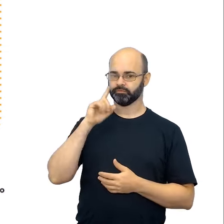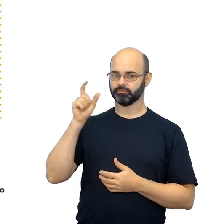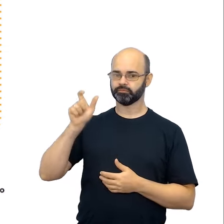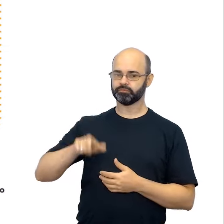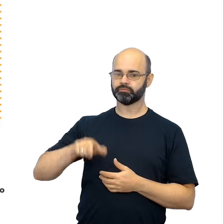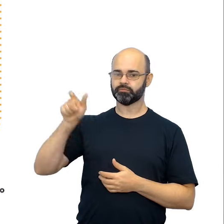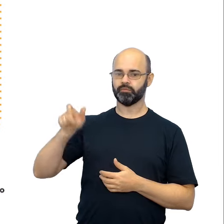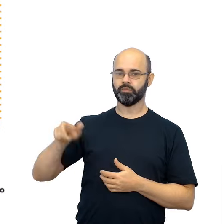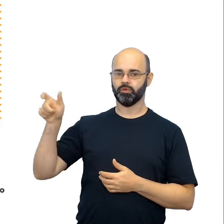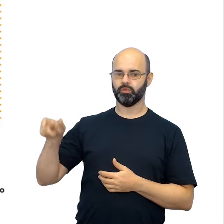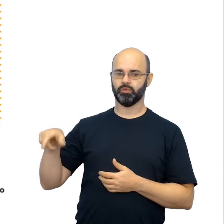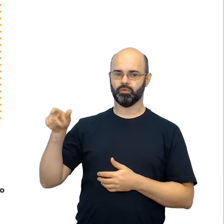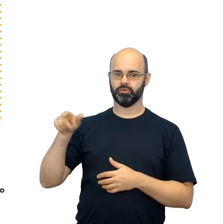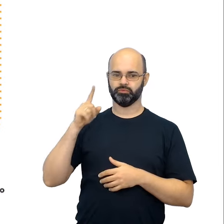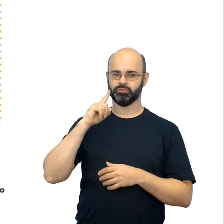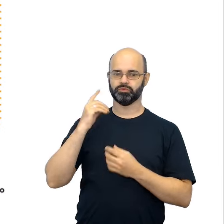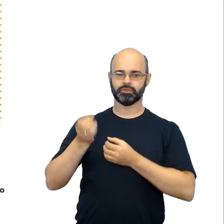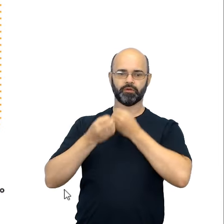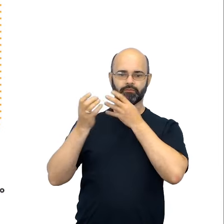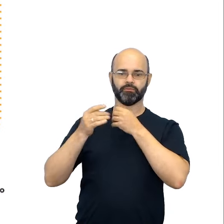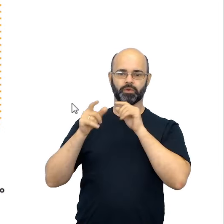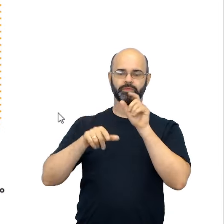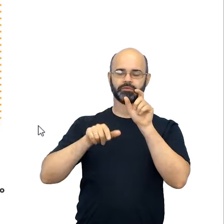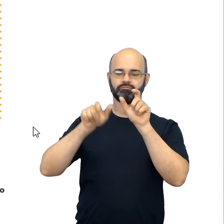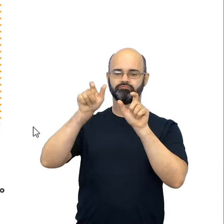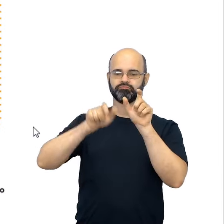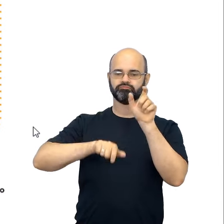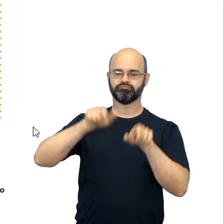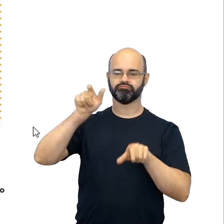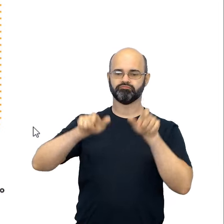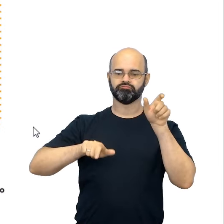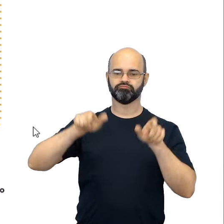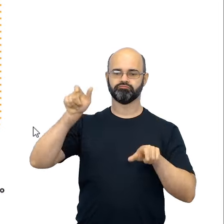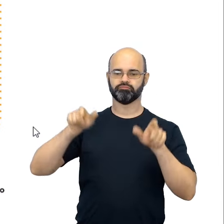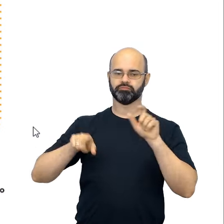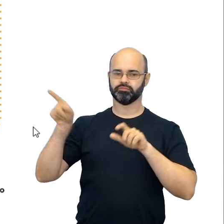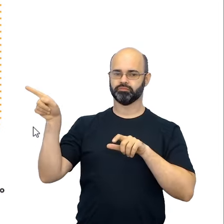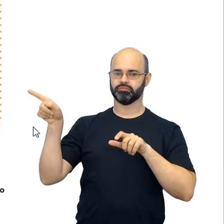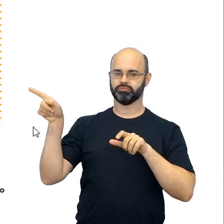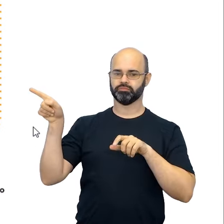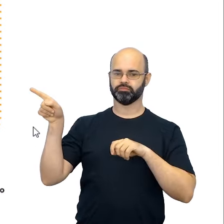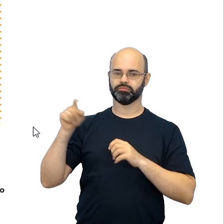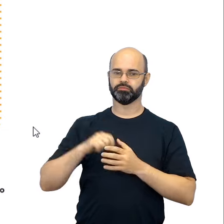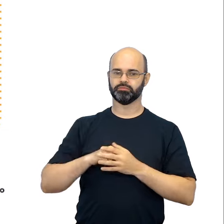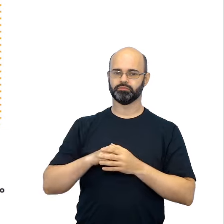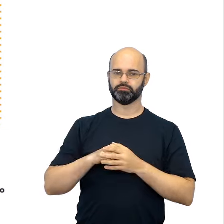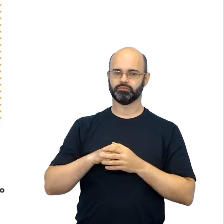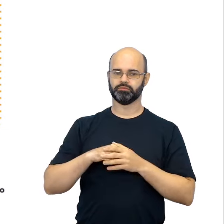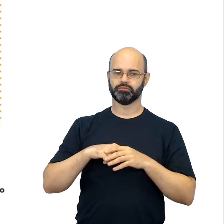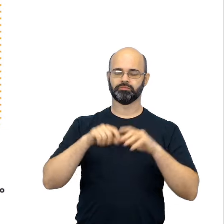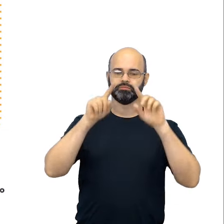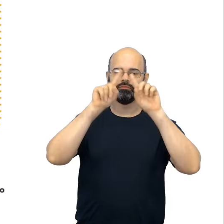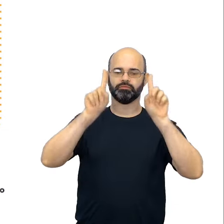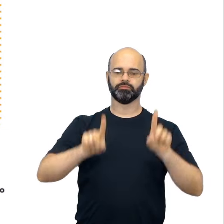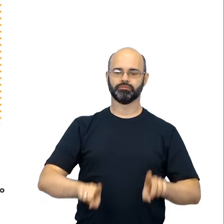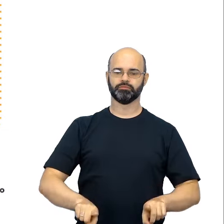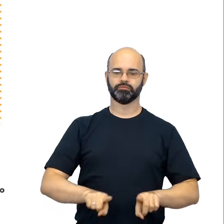são representações de um conjunto de dados organizados aí em barras em formato retangular, ou